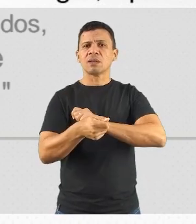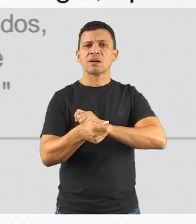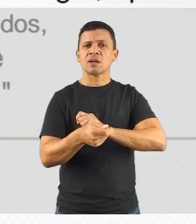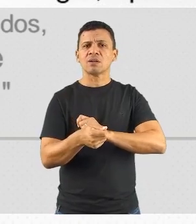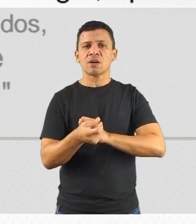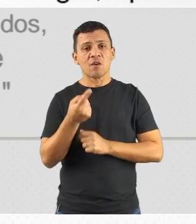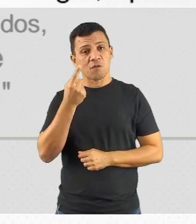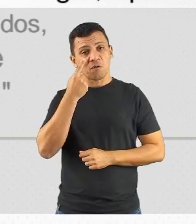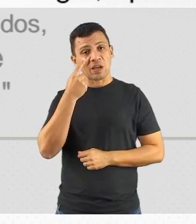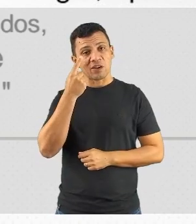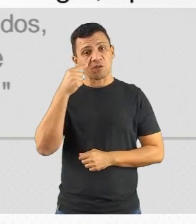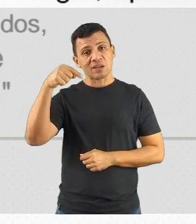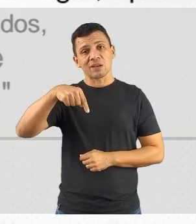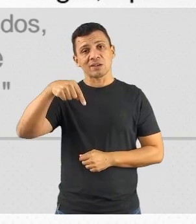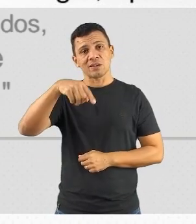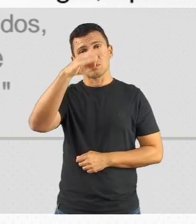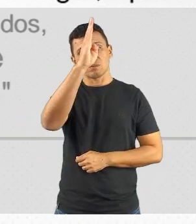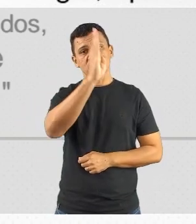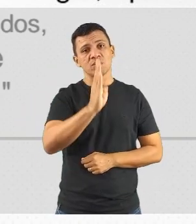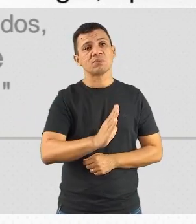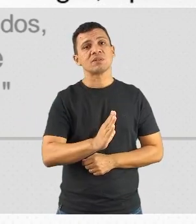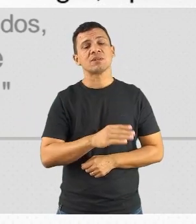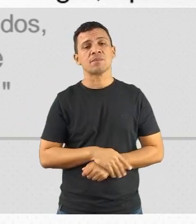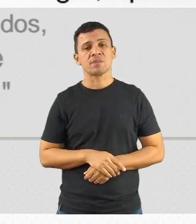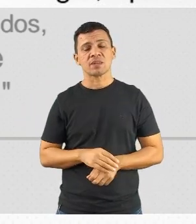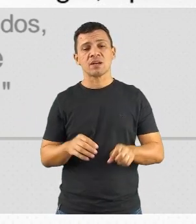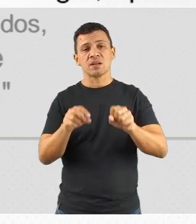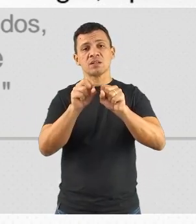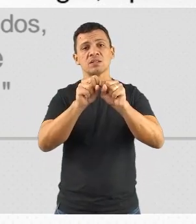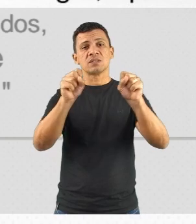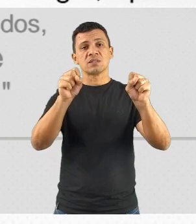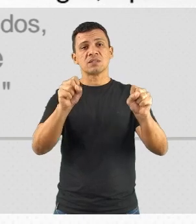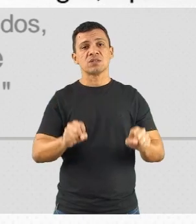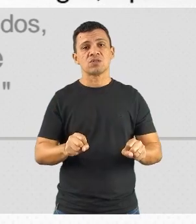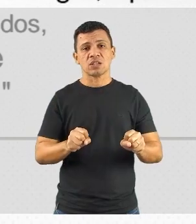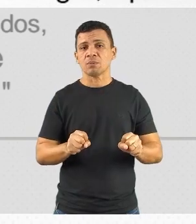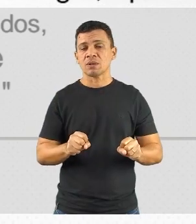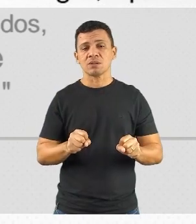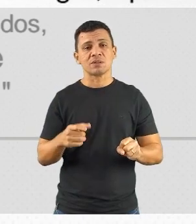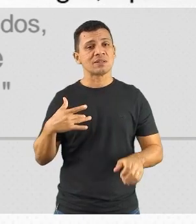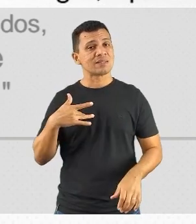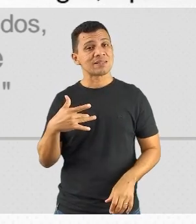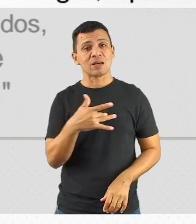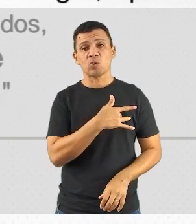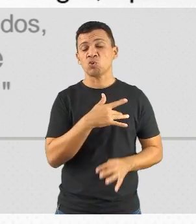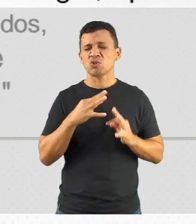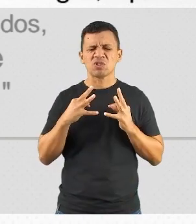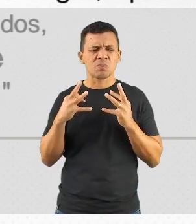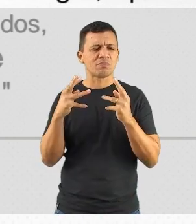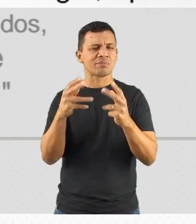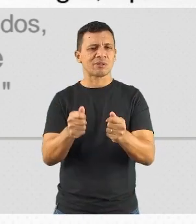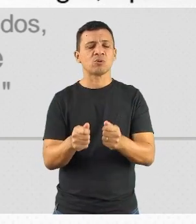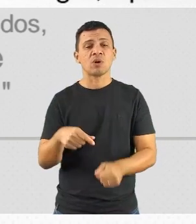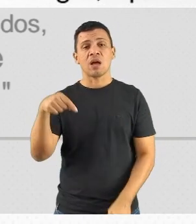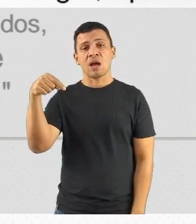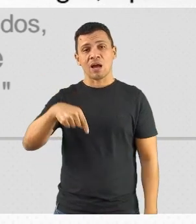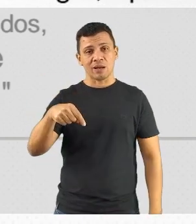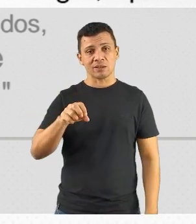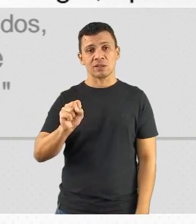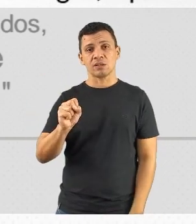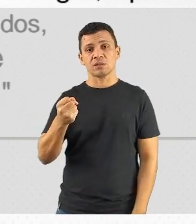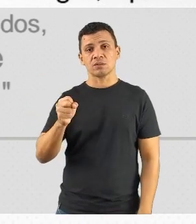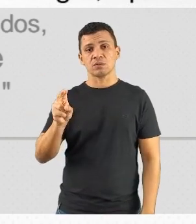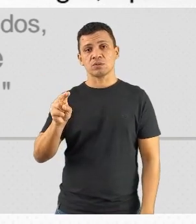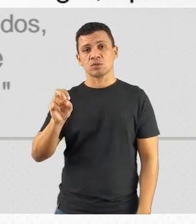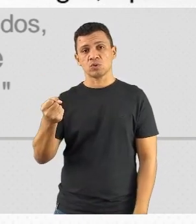que a gente verifica aqui no país, né? Que seria o quê? Esse sistema de saúde universal, que aqui no caso é o SUS. Então, a gente